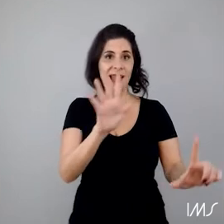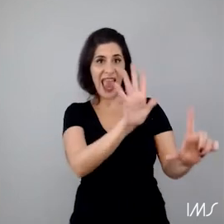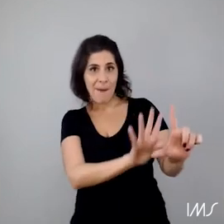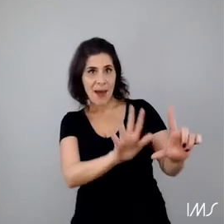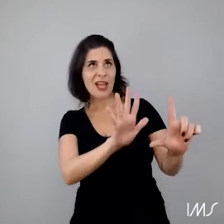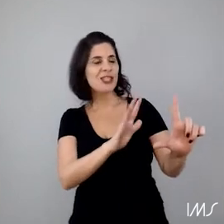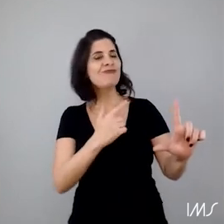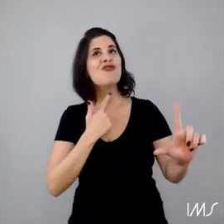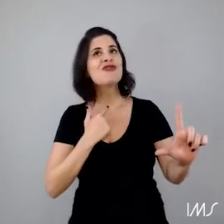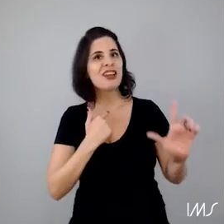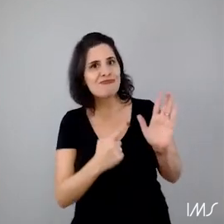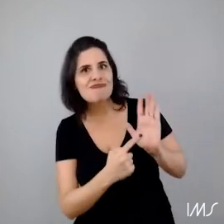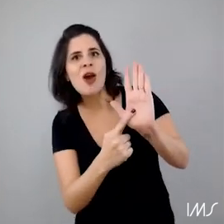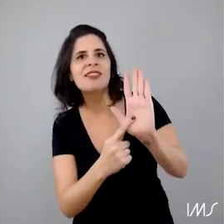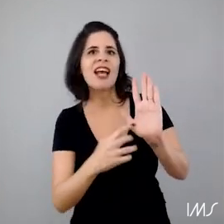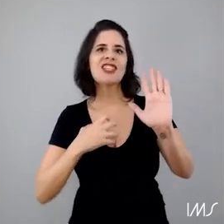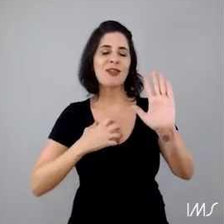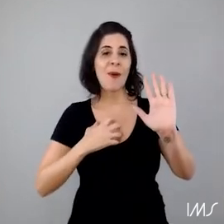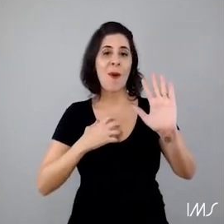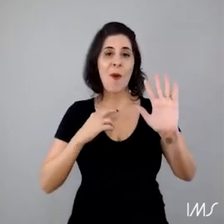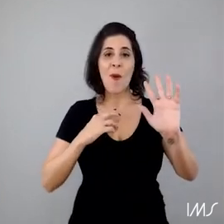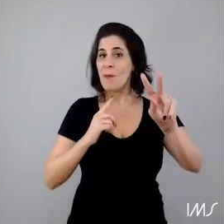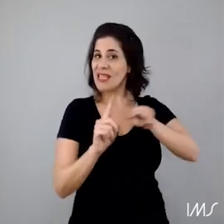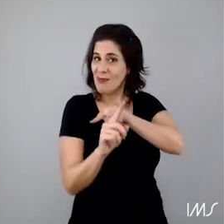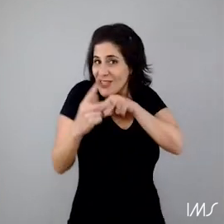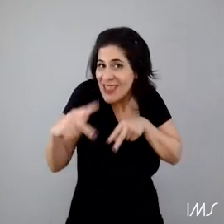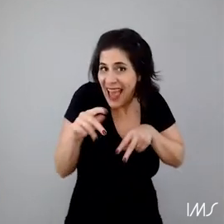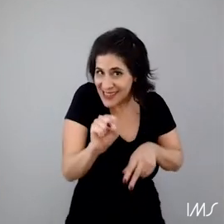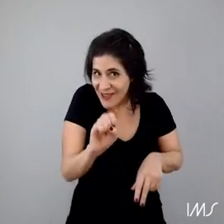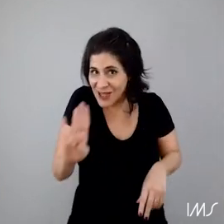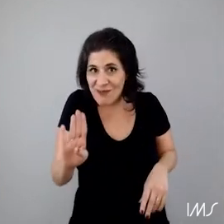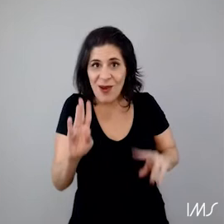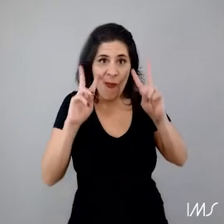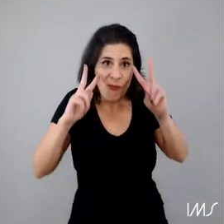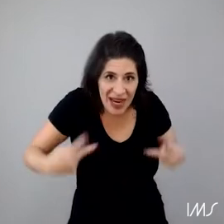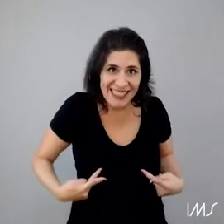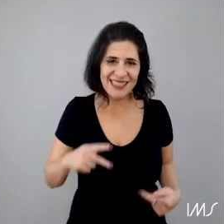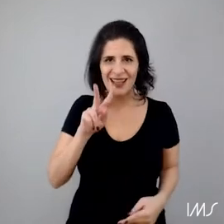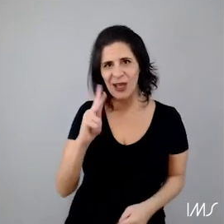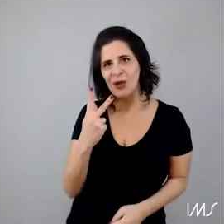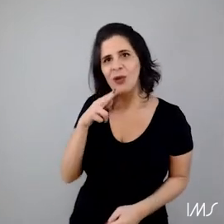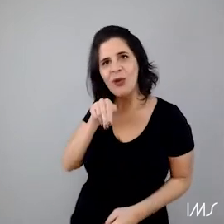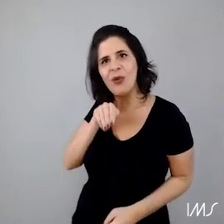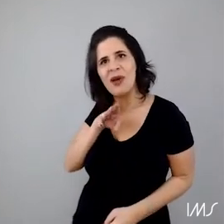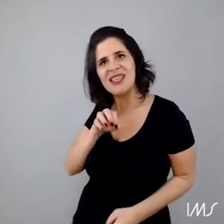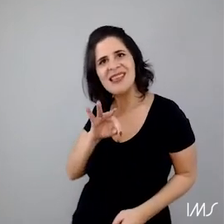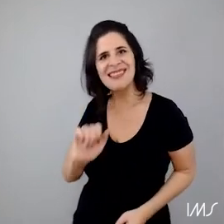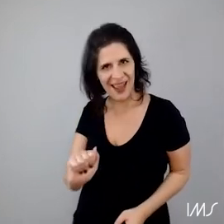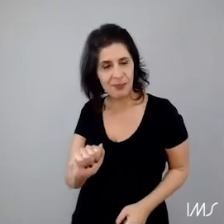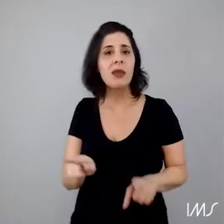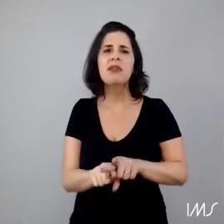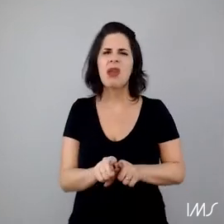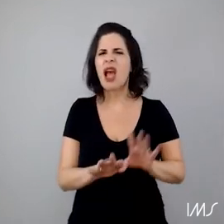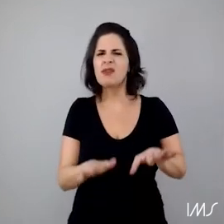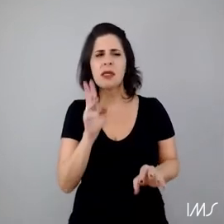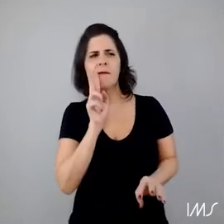ímpeto humanista, essas pessoas que para ela eram estranhas, os estranhamentos que ela teve